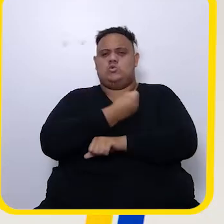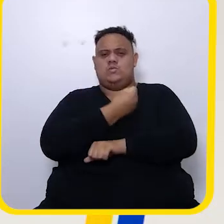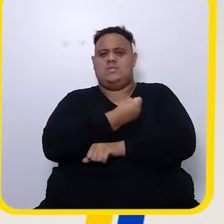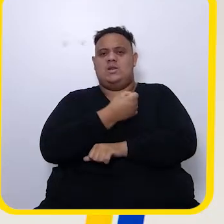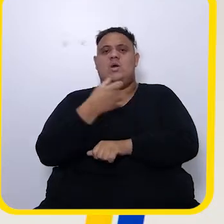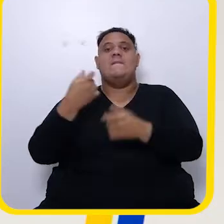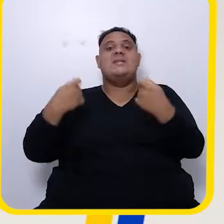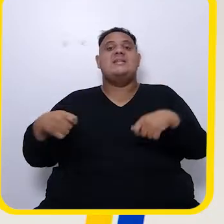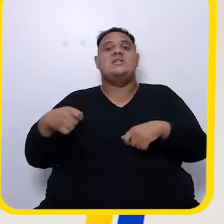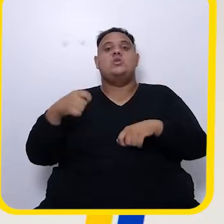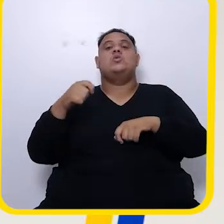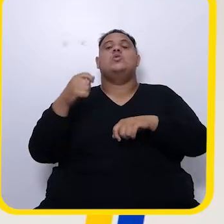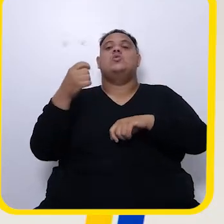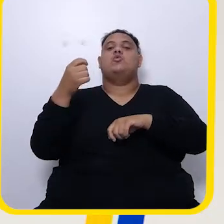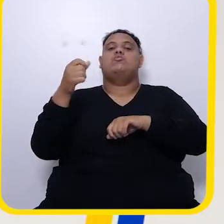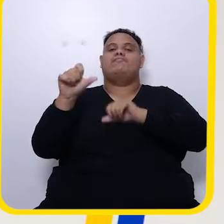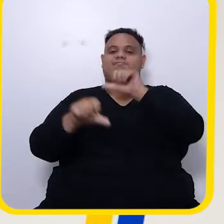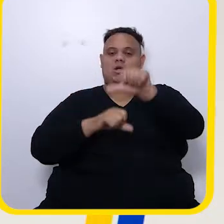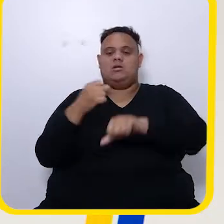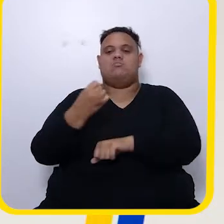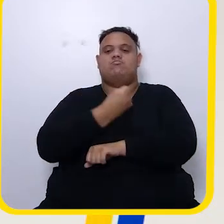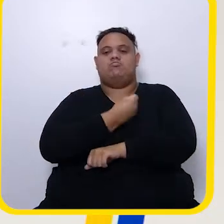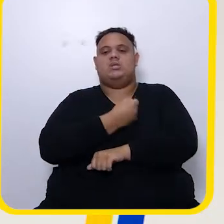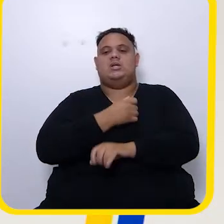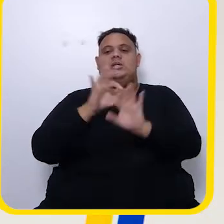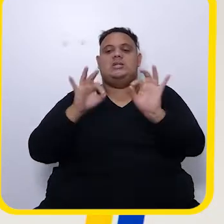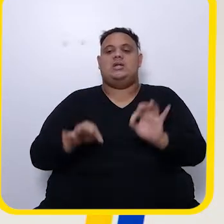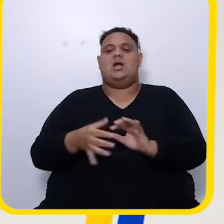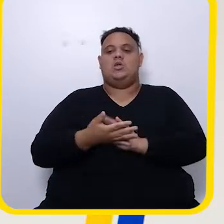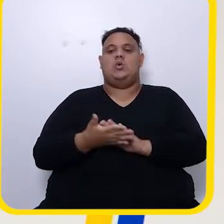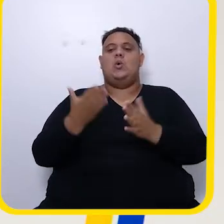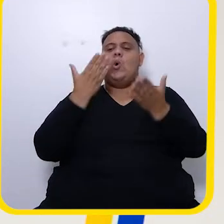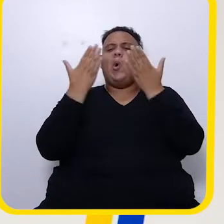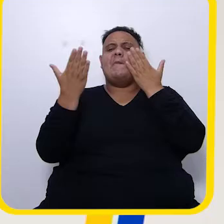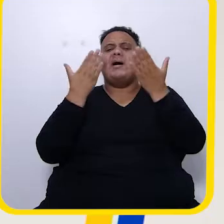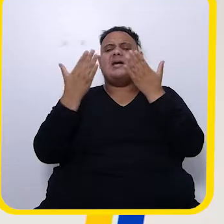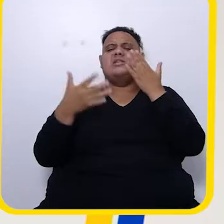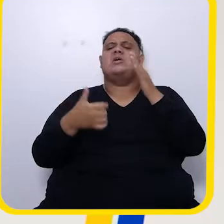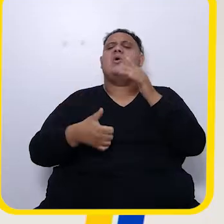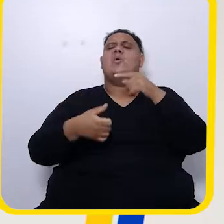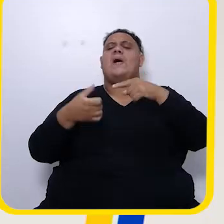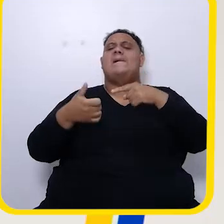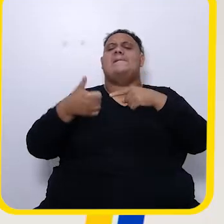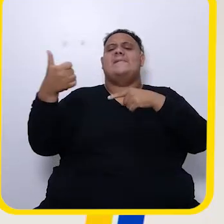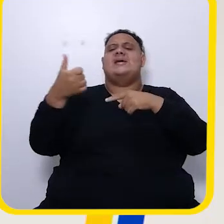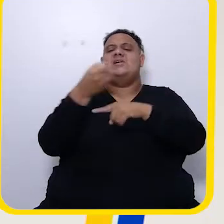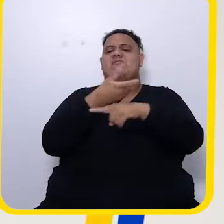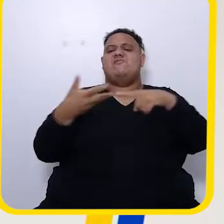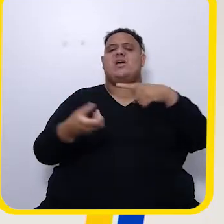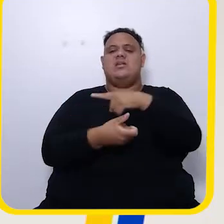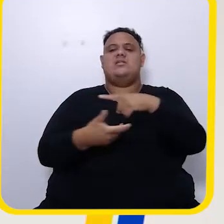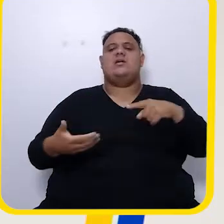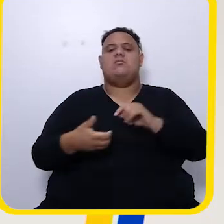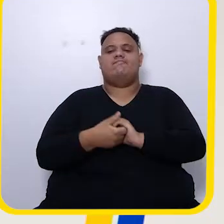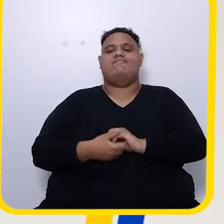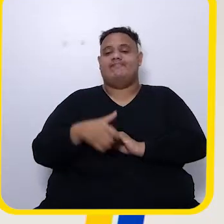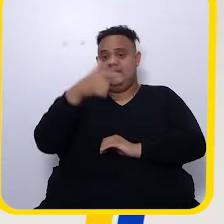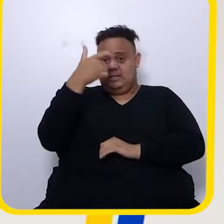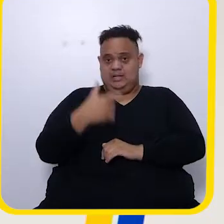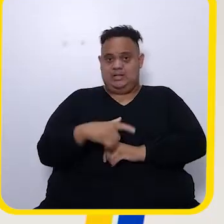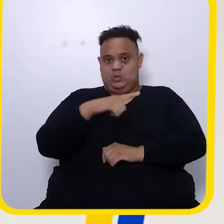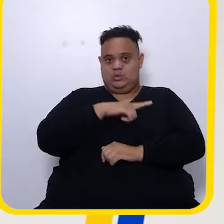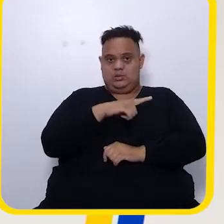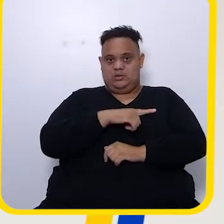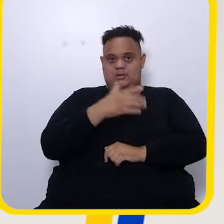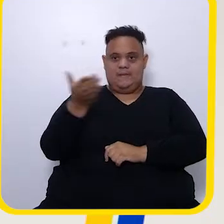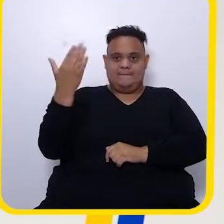os numeradores. Olha como é simples. Compara a primeira fração. Eu tenho, ó, na